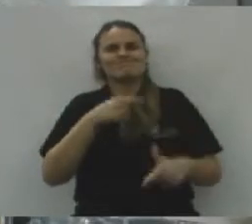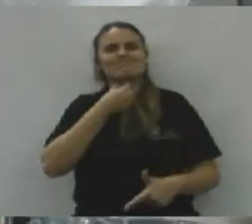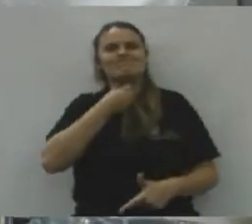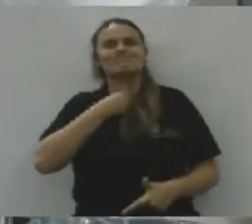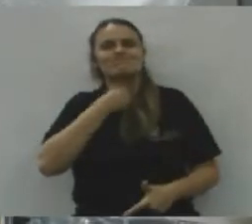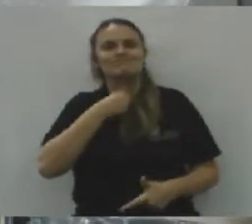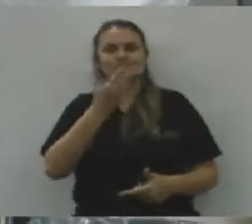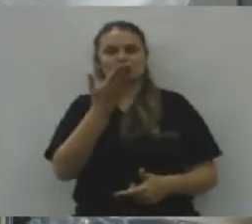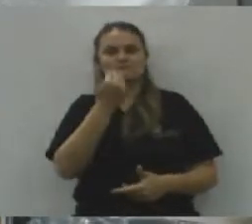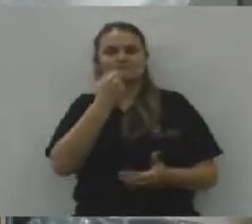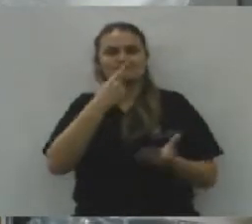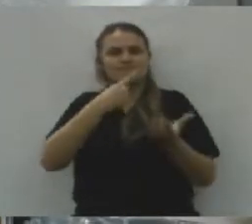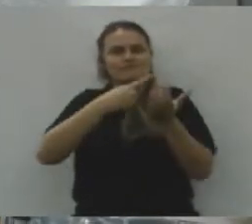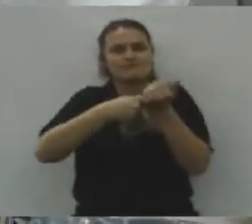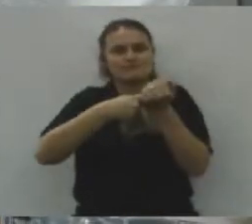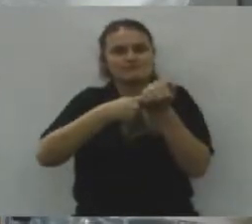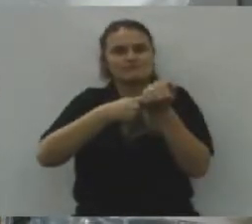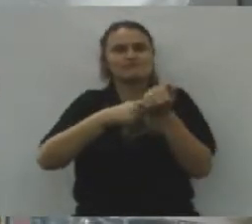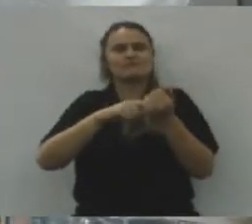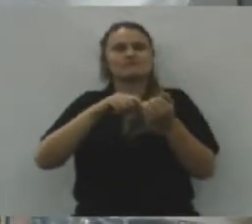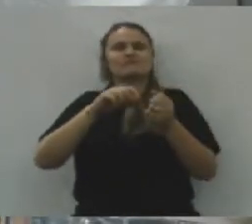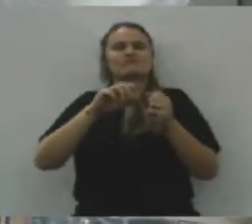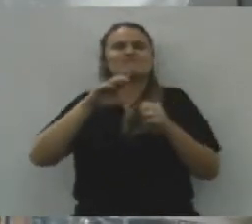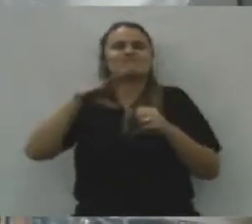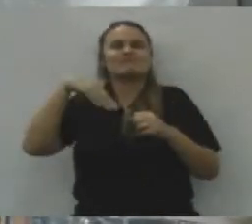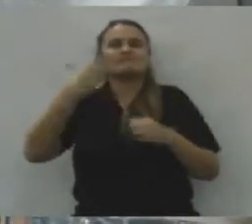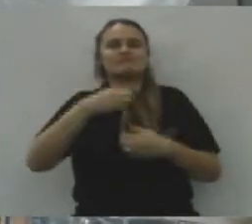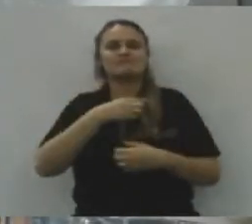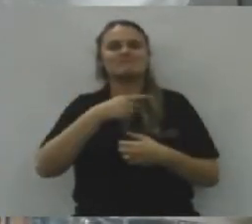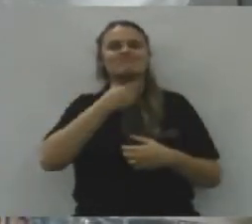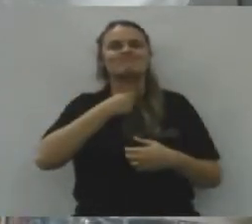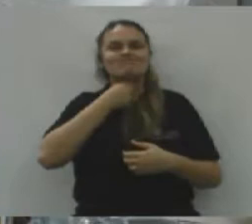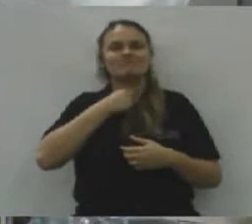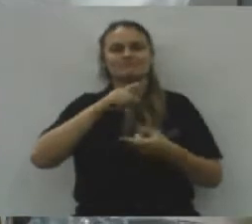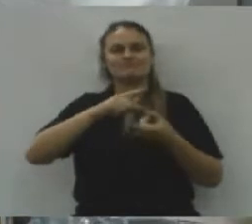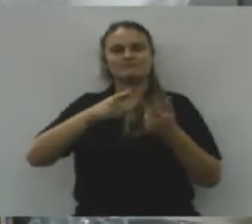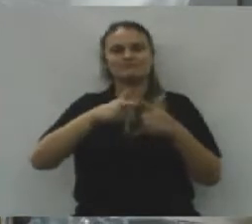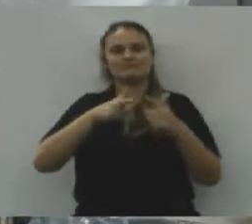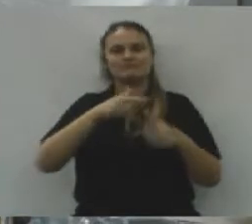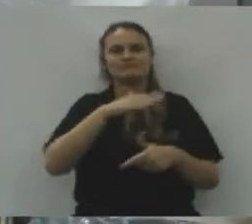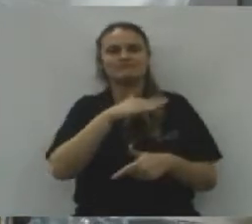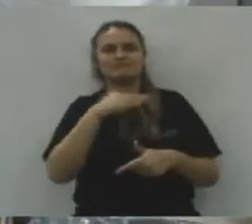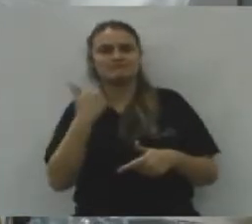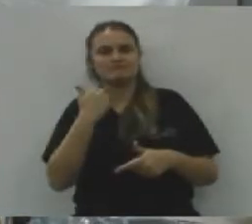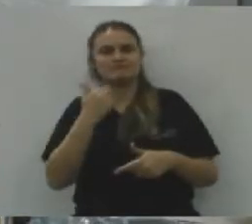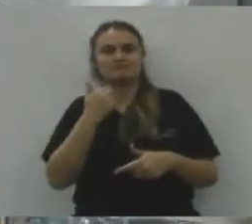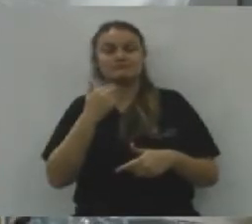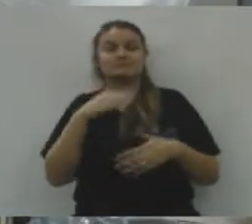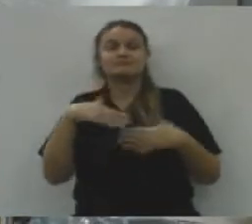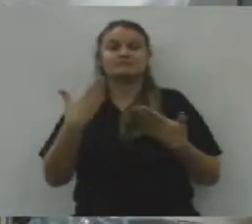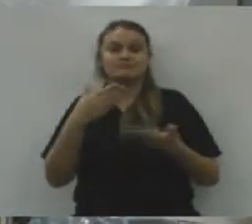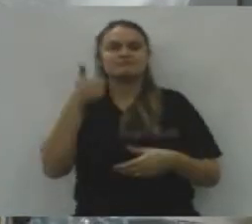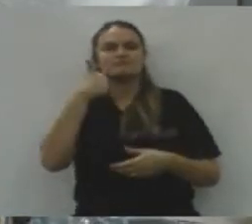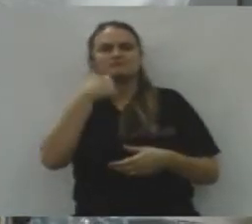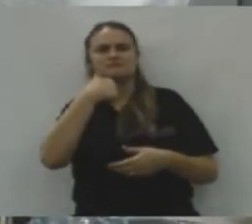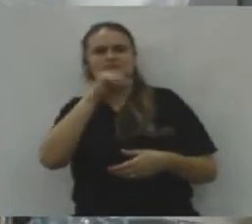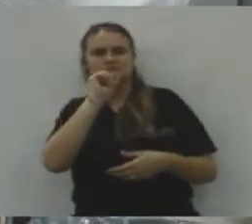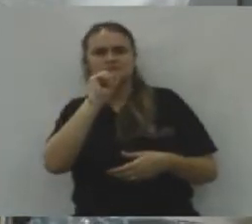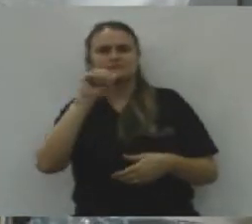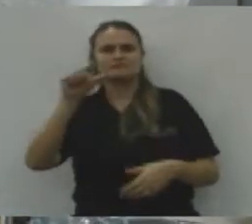com um cachorro-quente, vindo a óbito em razão disso. Desde então, a mãe do Lucas, que é